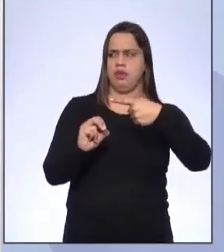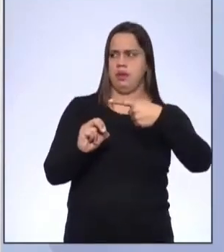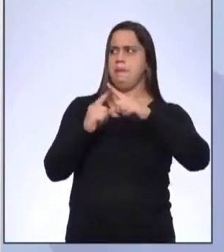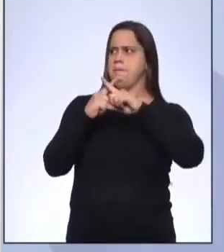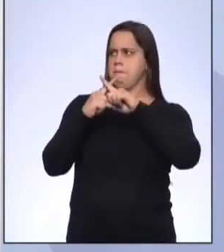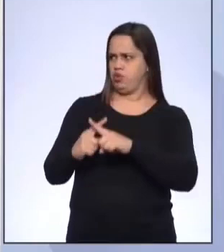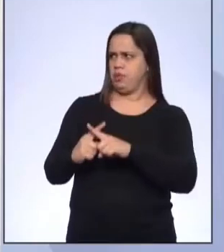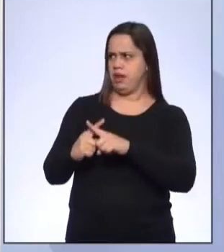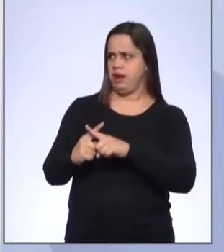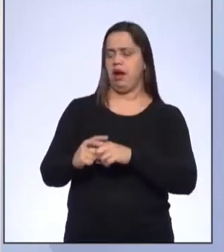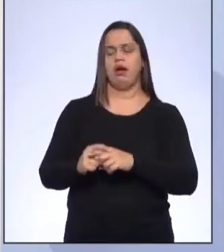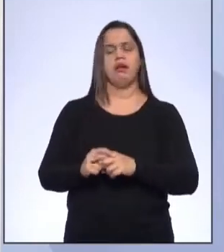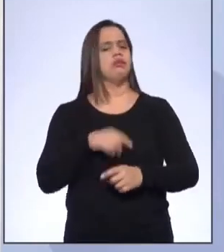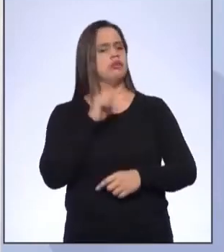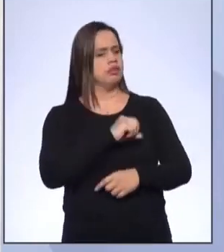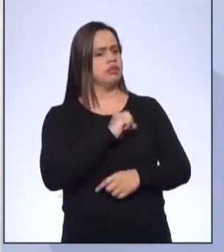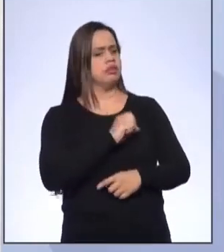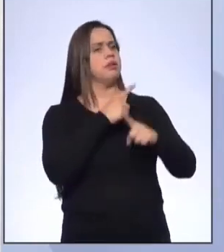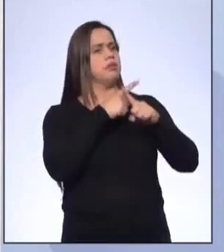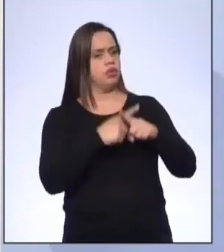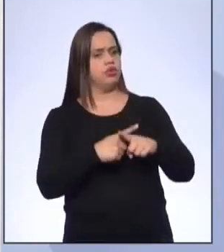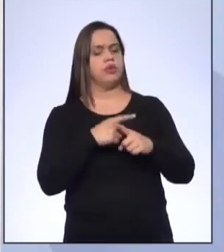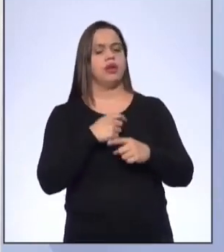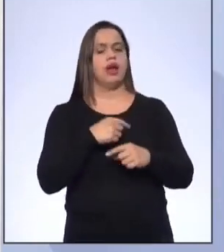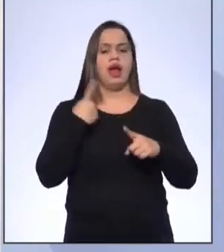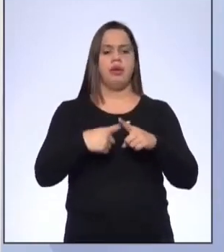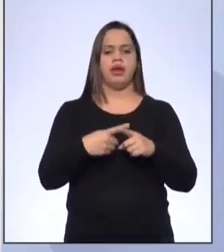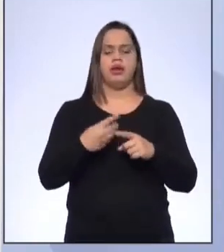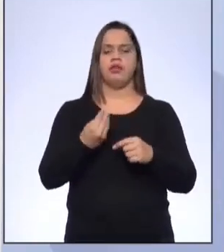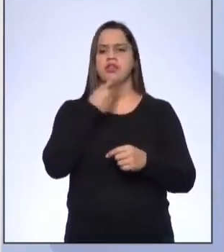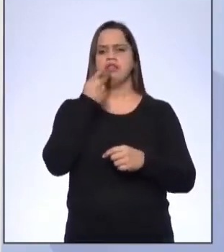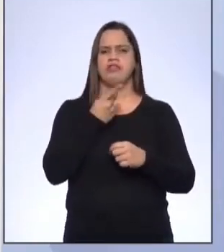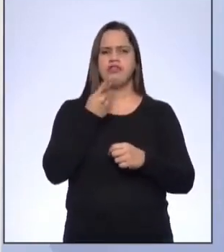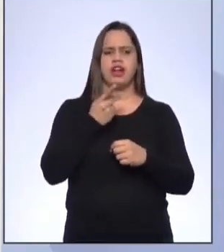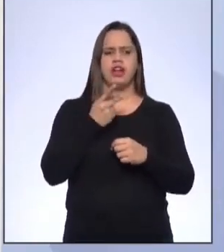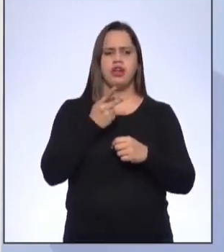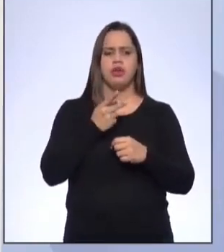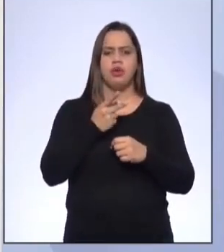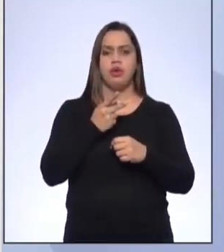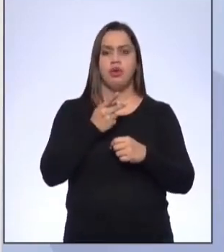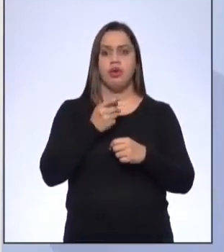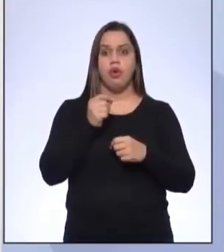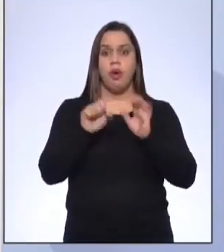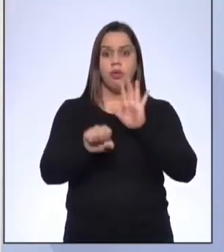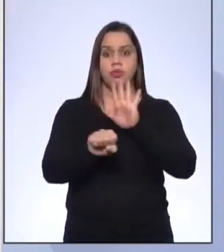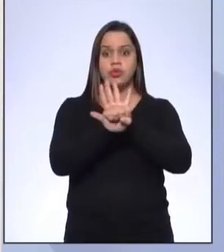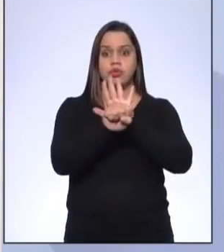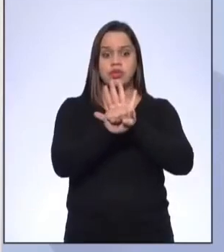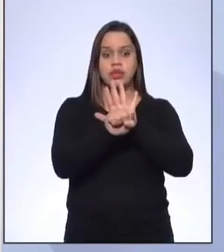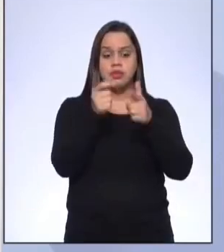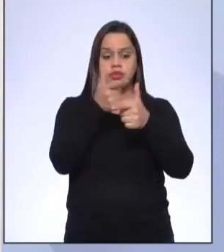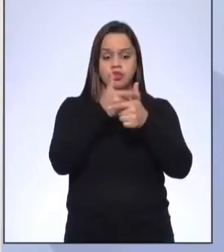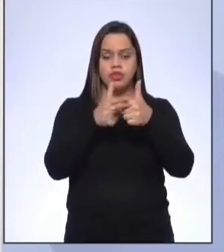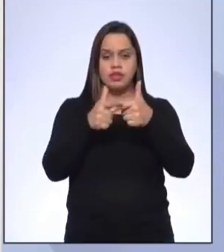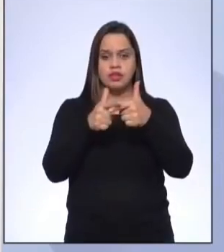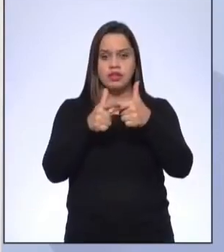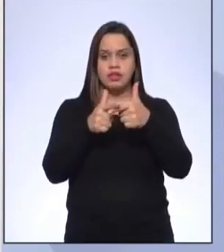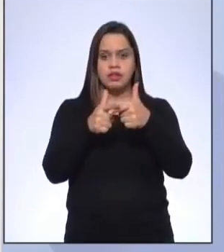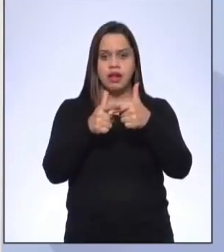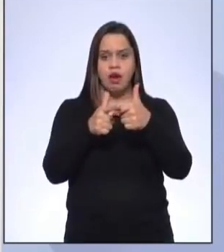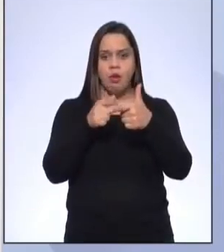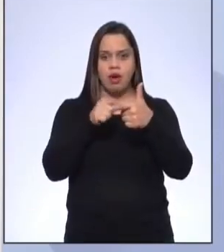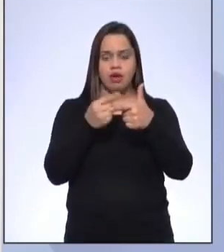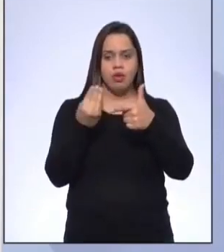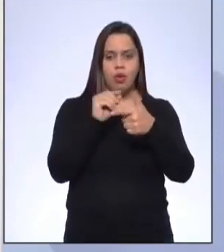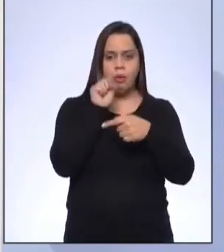não é isso? Ó. Muito bem, aqui você colocou o símbolo da divisão. Ai, Osmar, presta atenção. Por isso que eu fiquei na